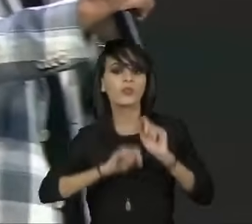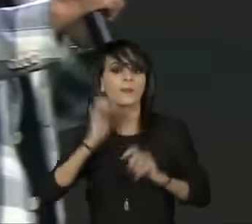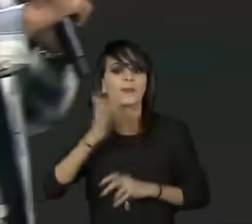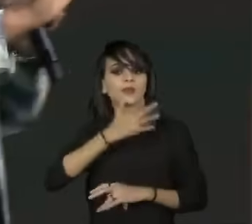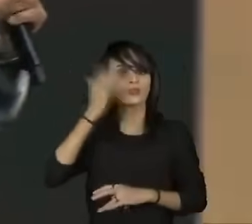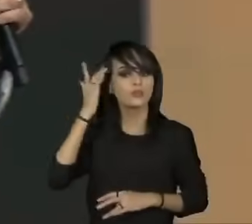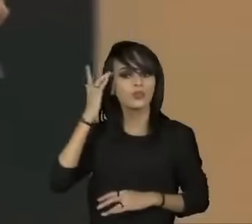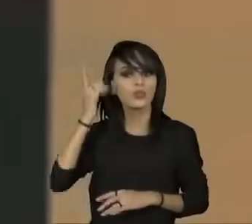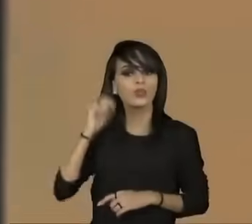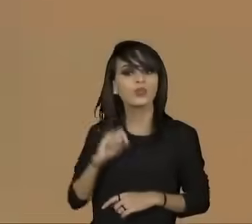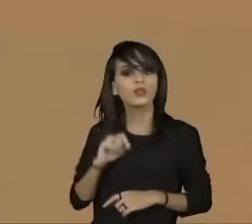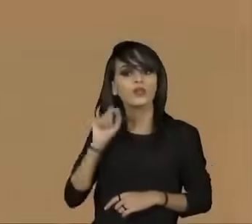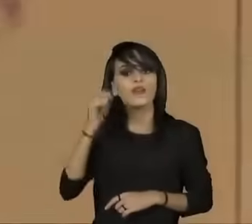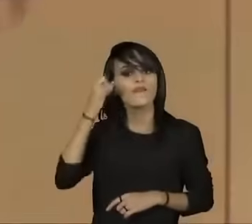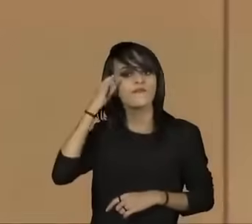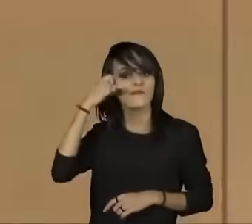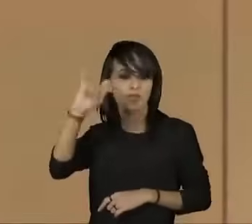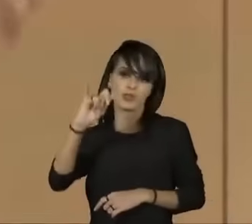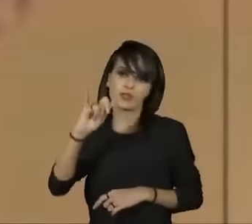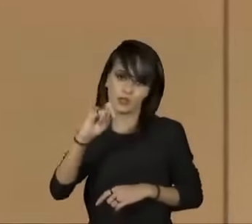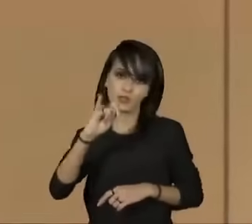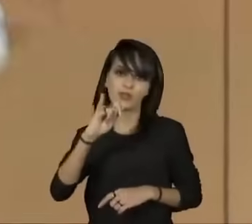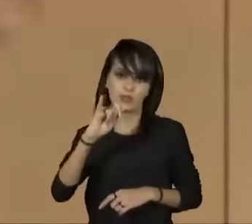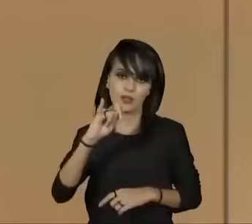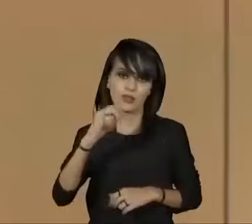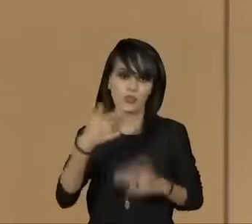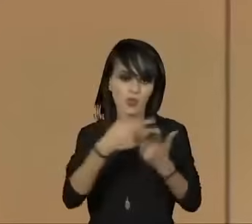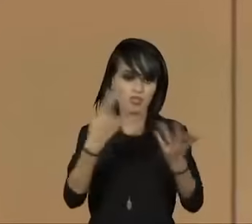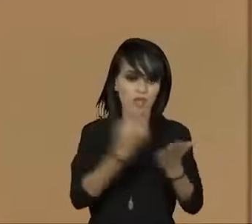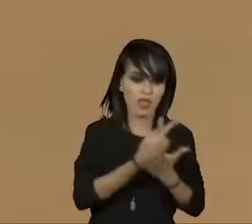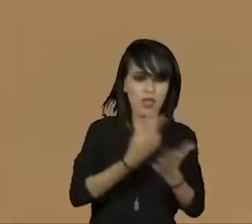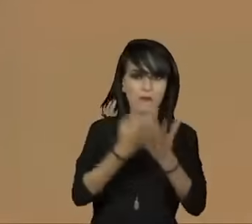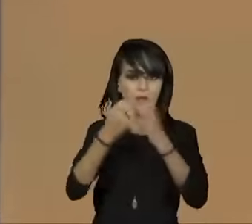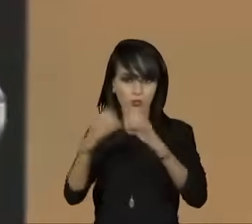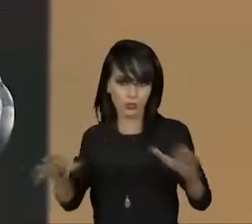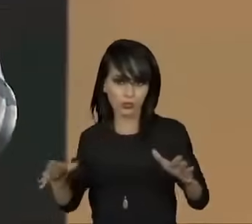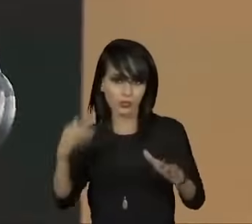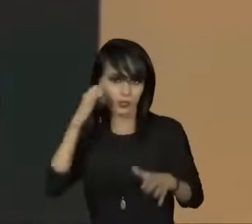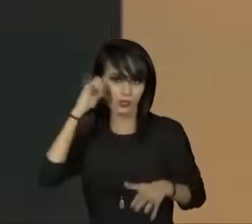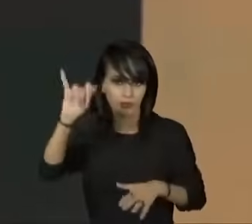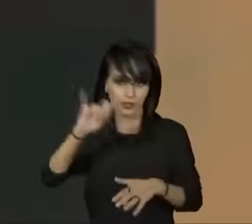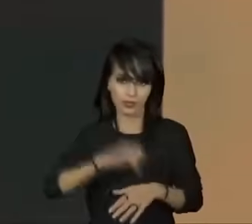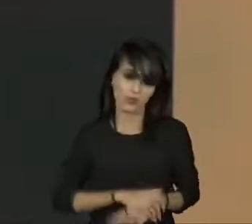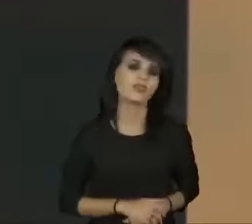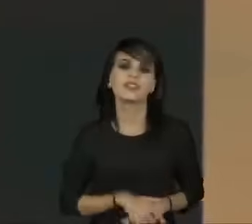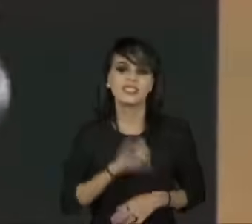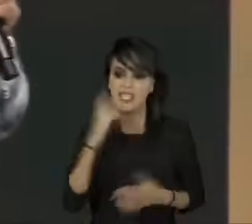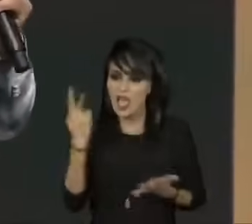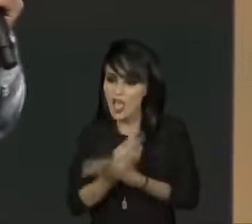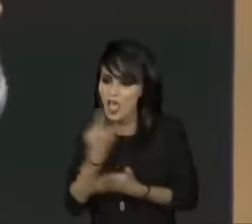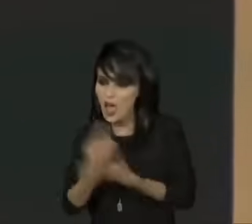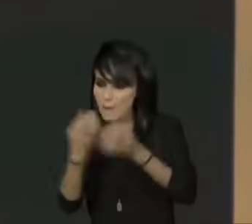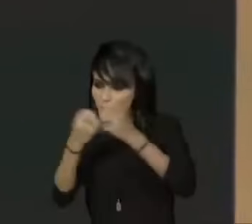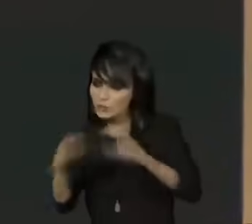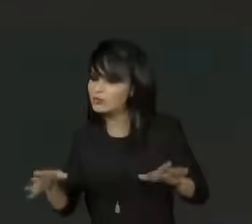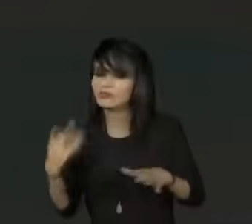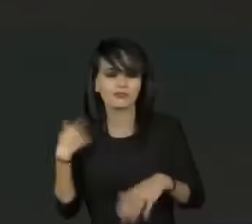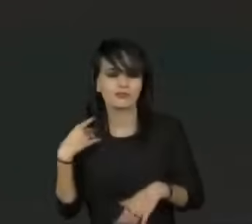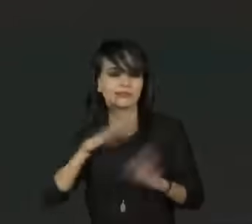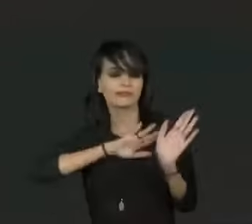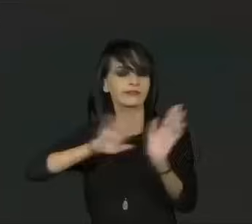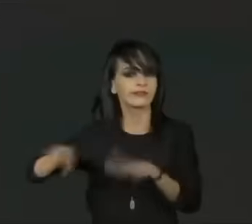busca evitar toda fonte de erro e dano tem erro tô fora tem dano tô